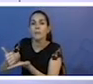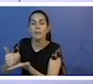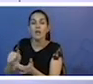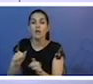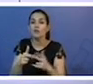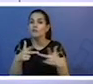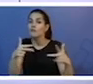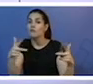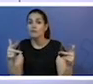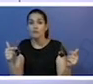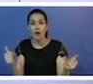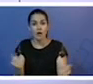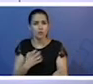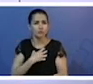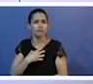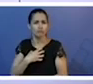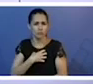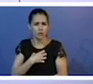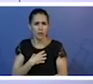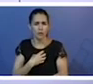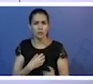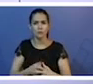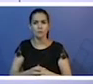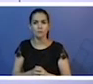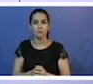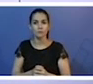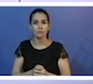várias situações onde